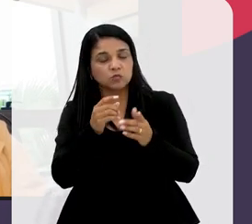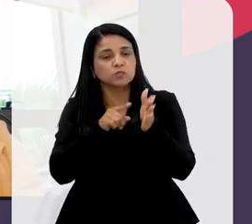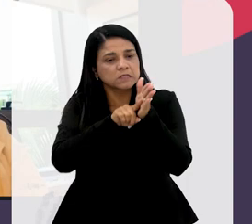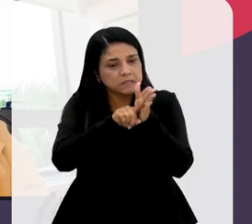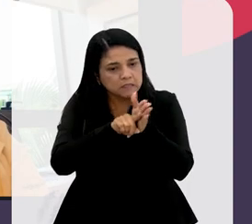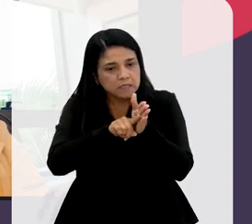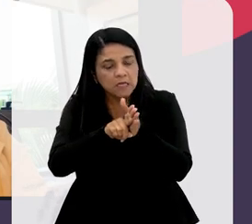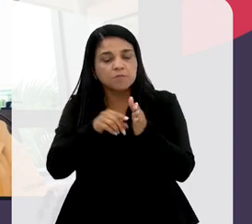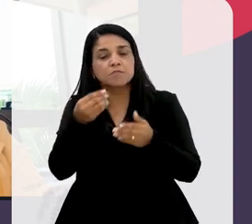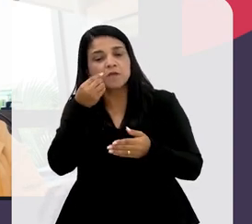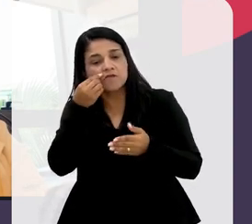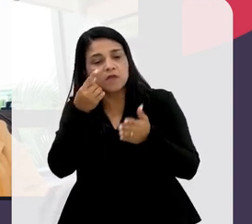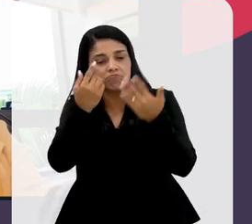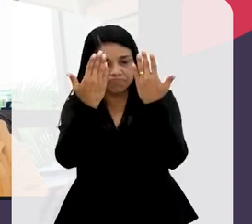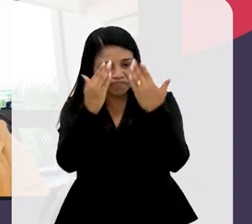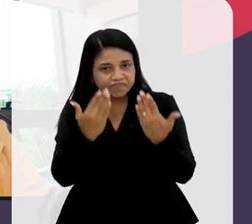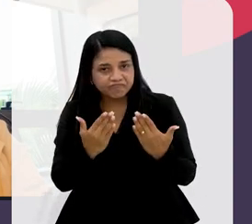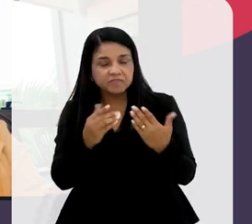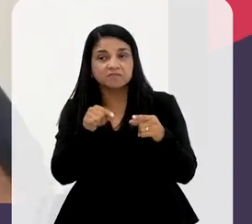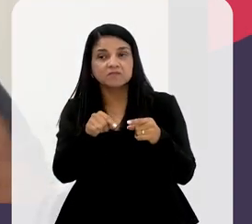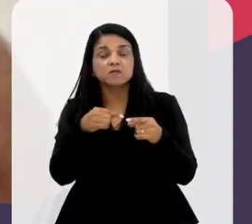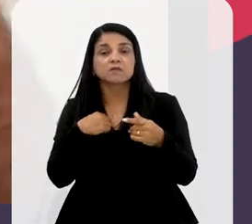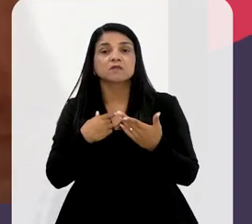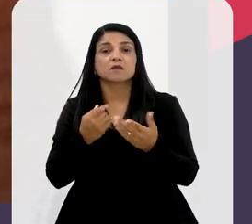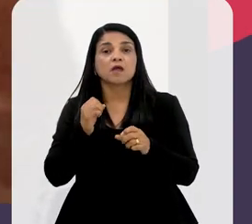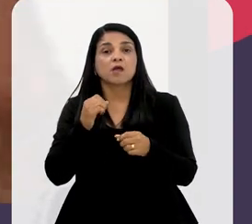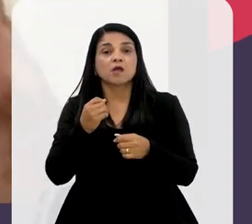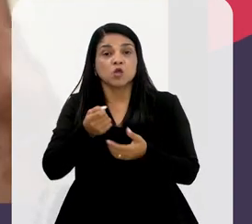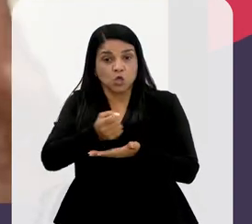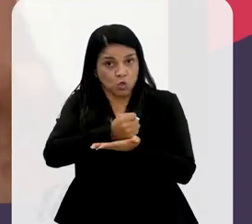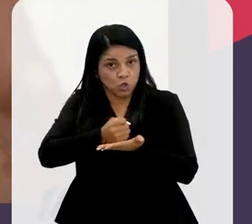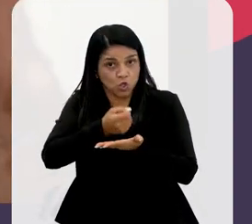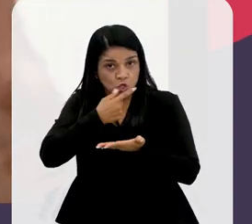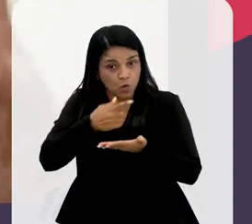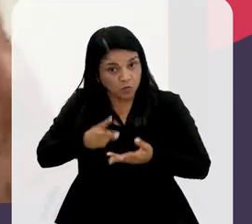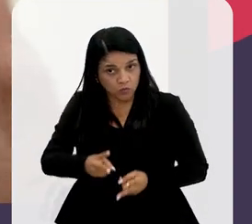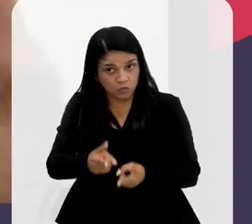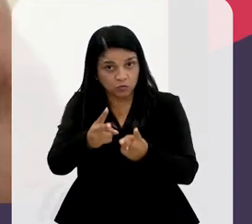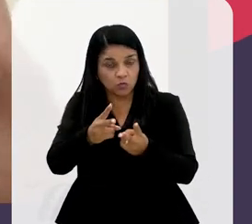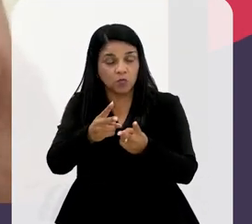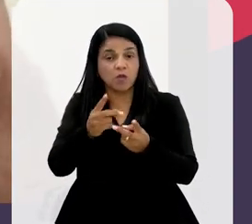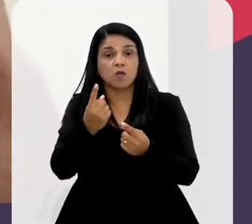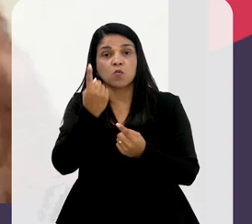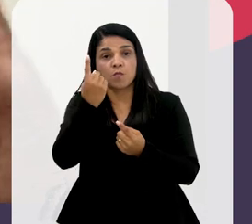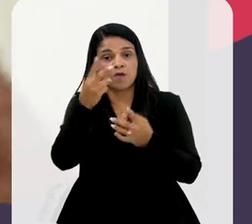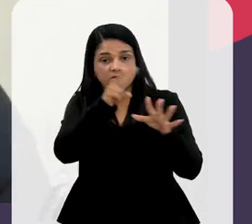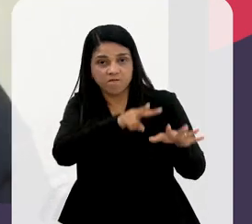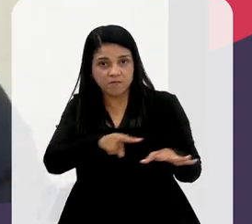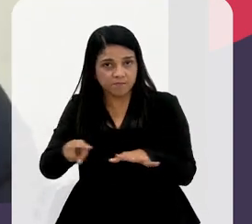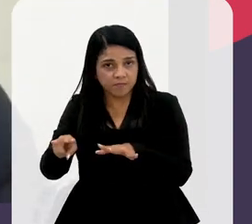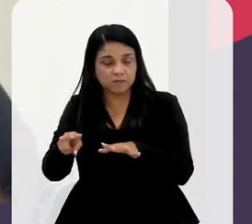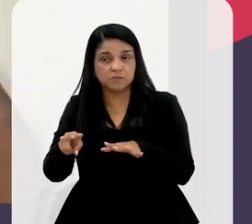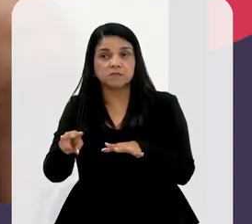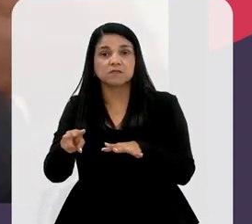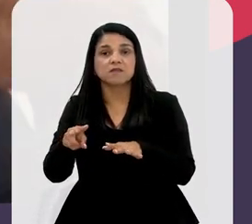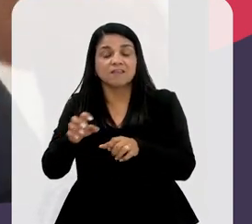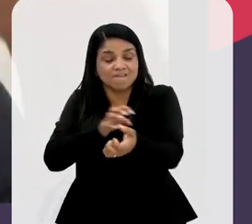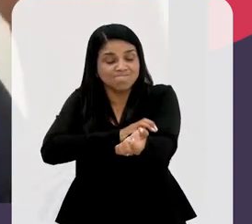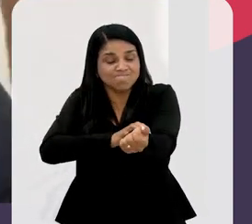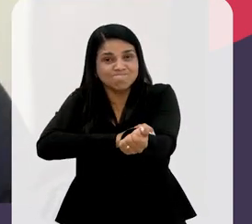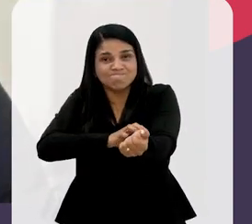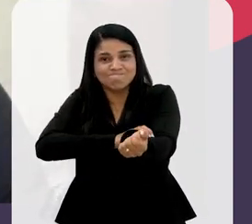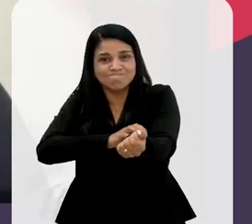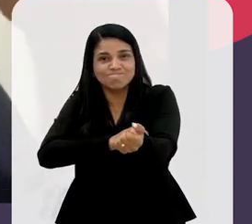como é que ficou. Então, parei de tomar até o remédio para o colesterol. A única coisa que eu ainda tomo, que se eu não tomar uma vez por semana, que é o antialérgico, é